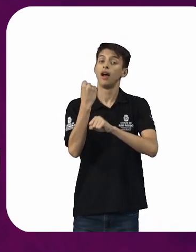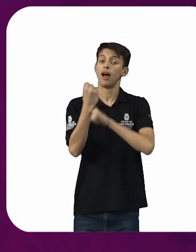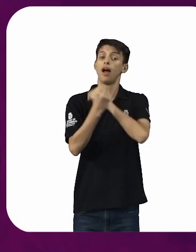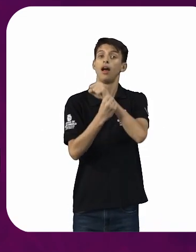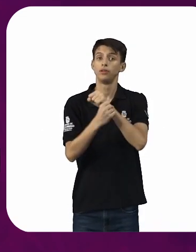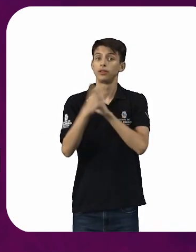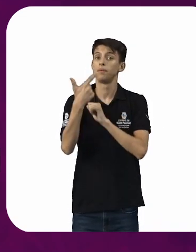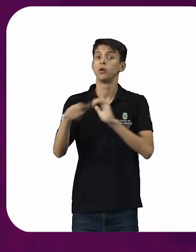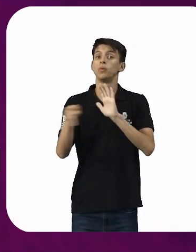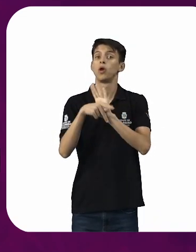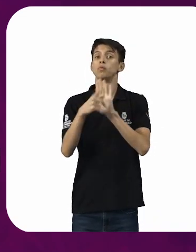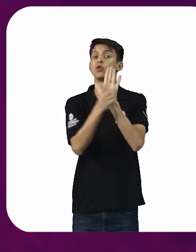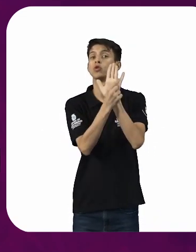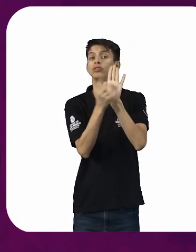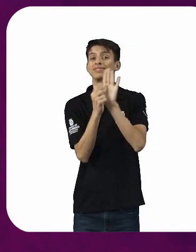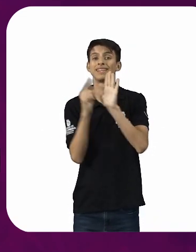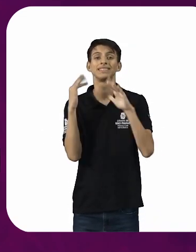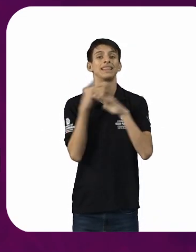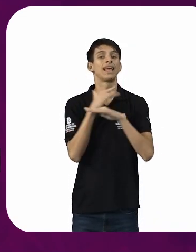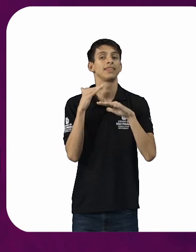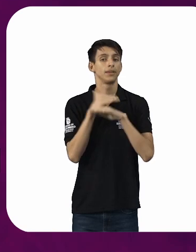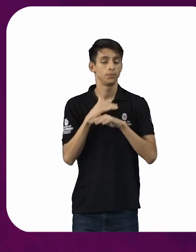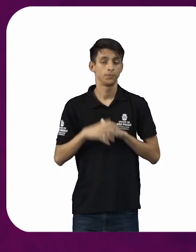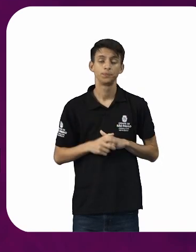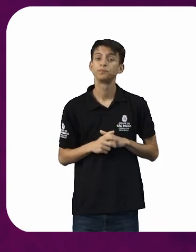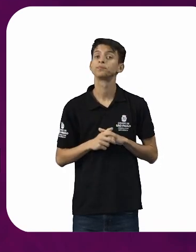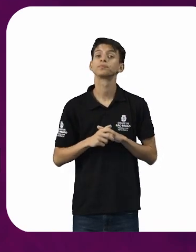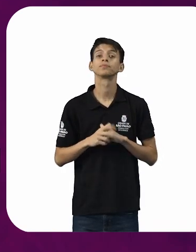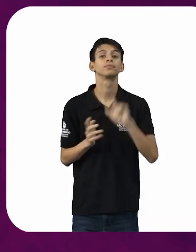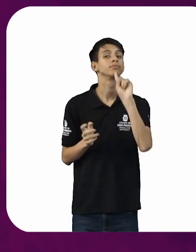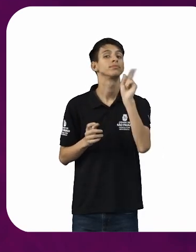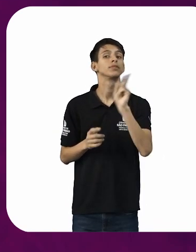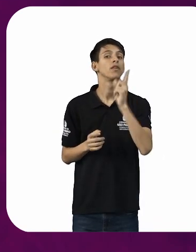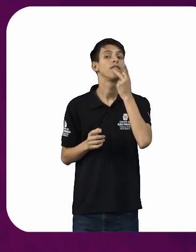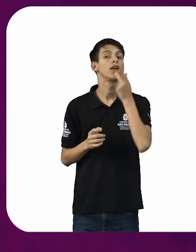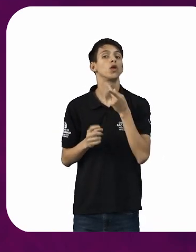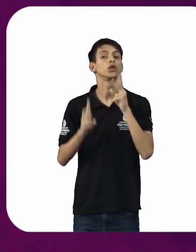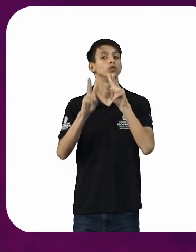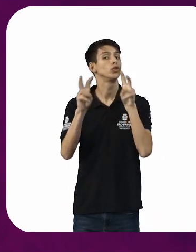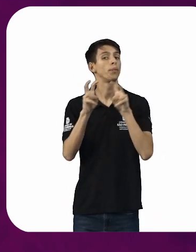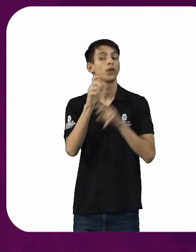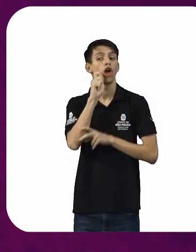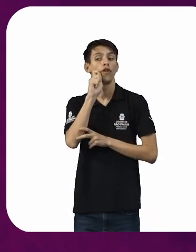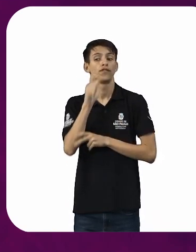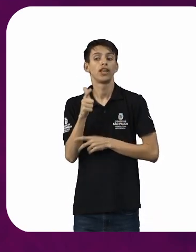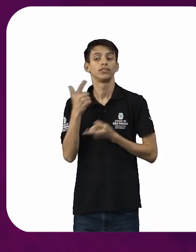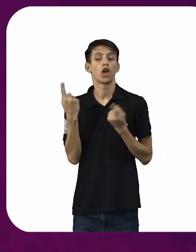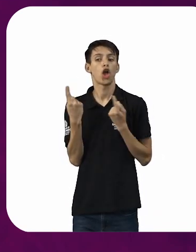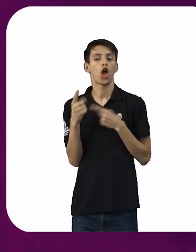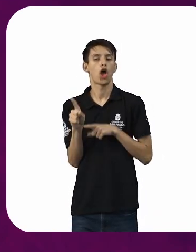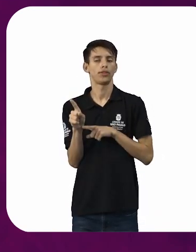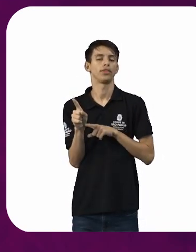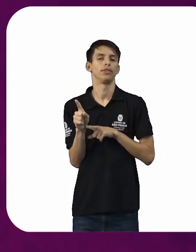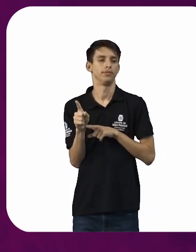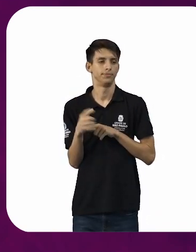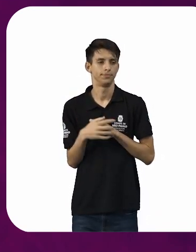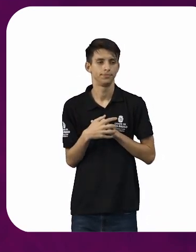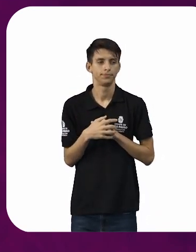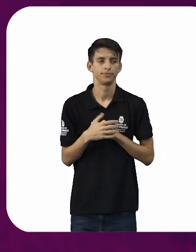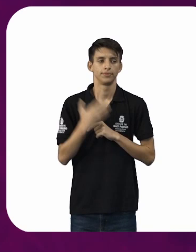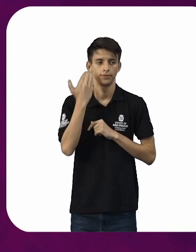Cidadã, não abarcou essas questões que são ofensas contra o indivíduo. Então, até então, a gente entendia